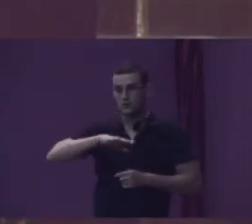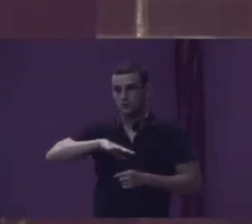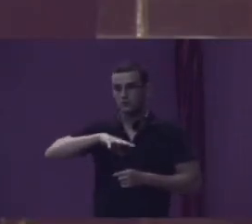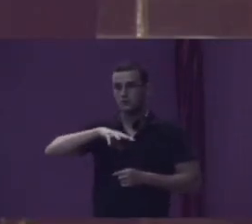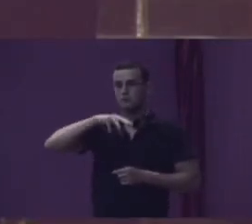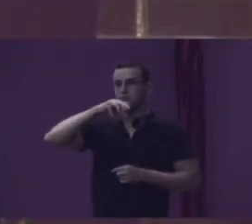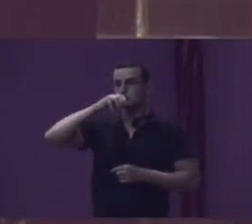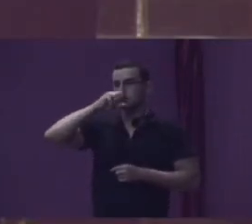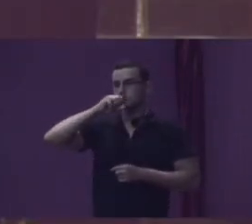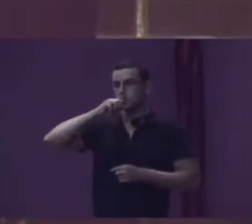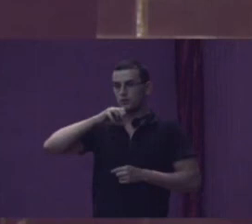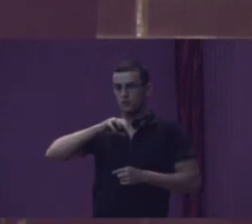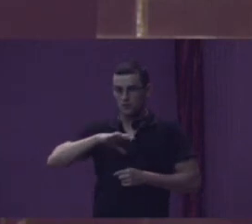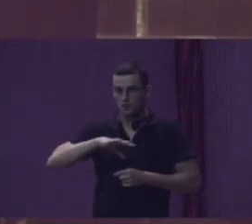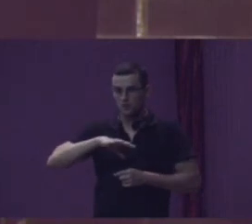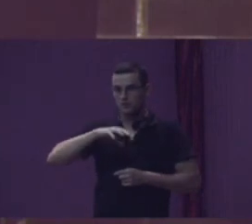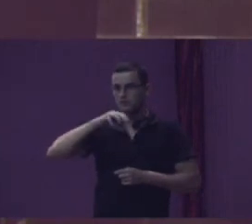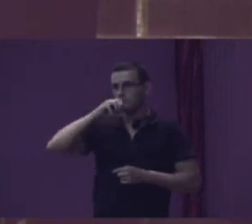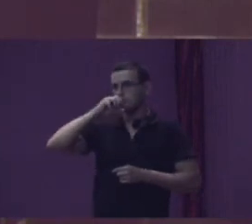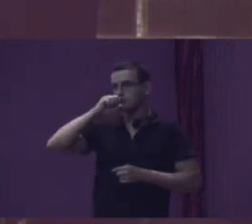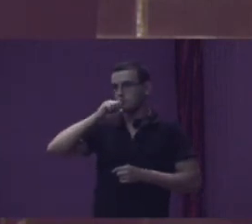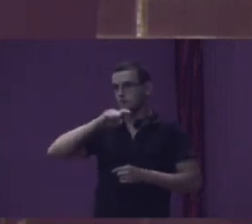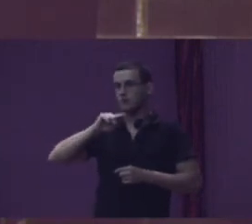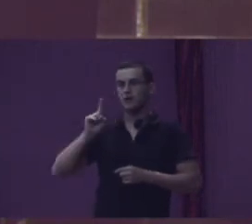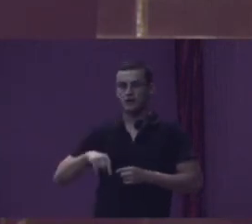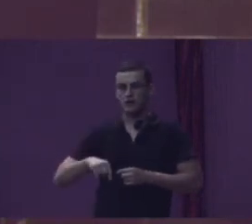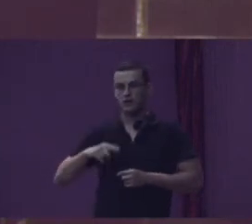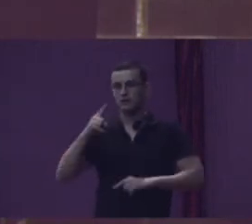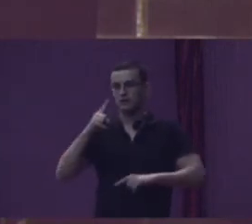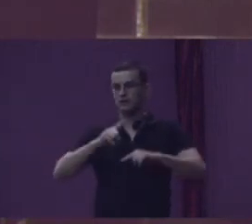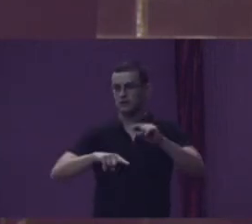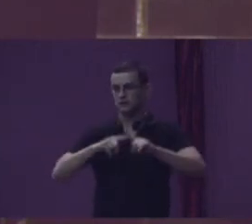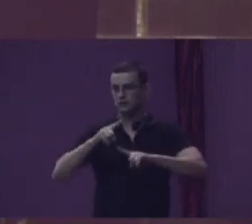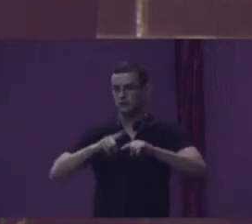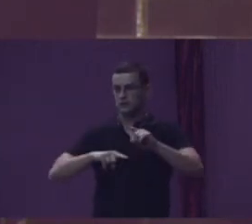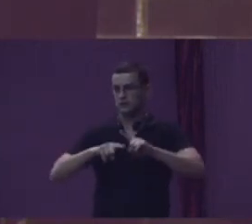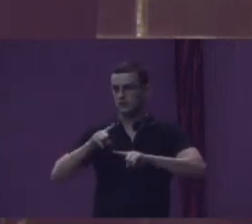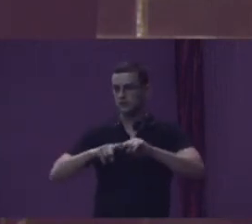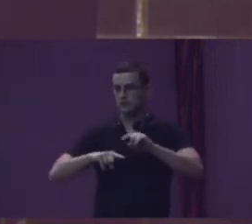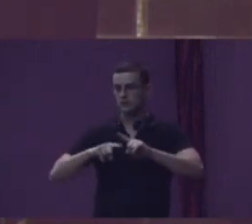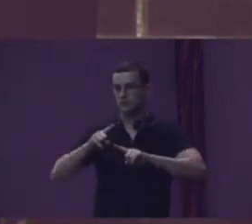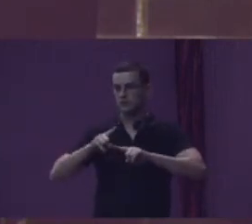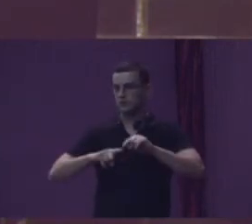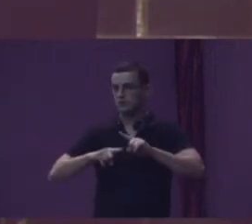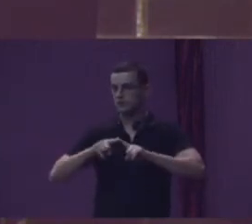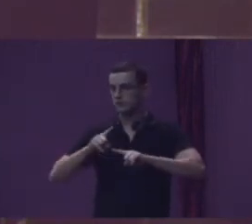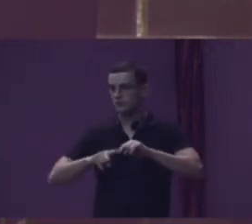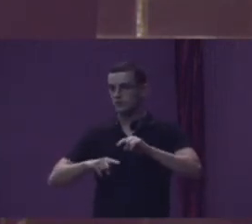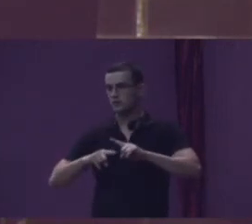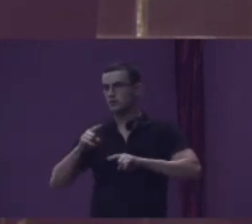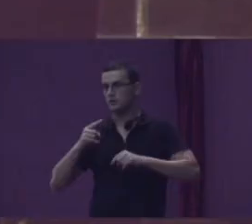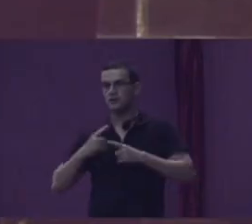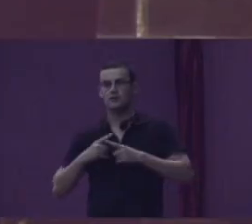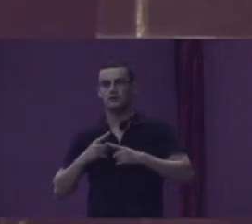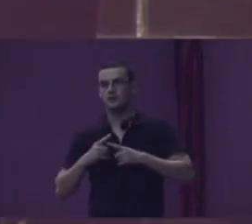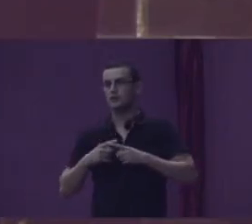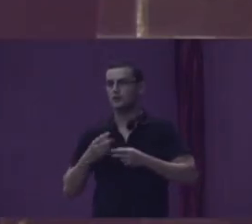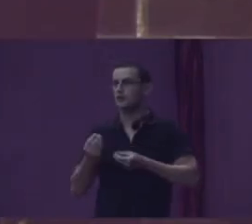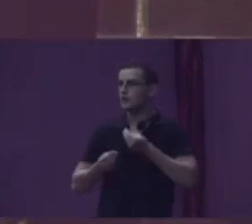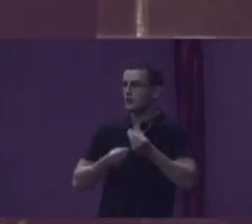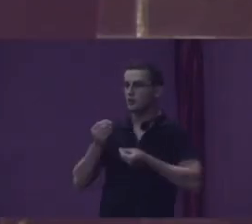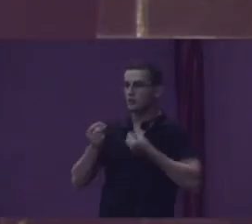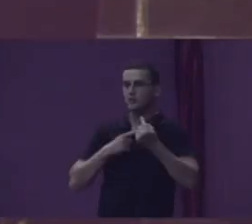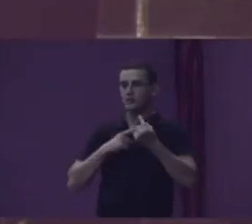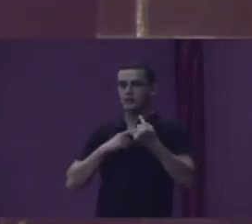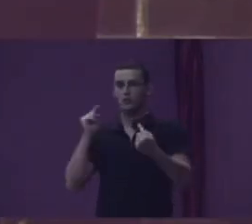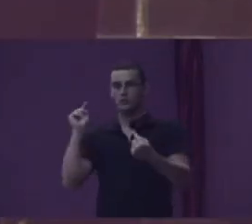isso a tensão arterial, todos esses instrumentos foi desenvolvido no século XIX para